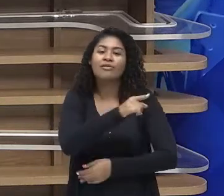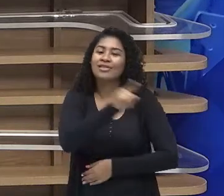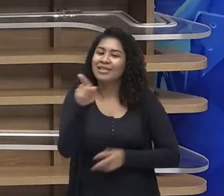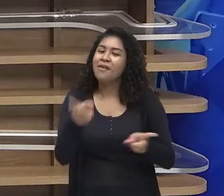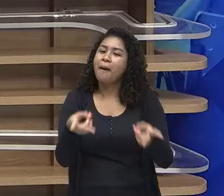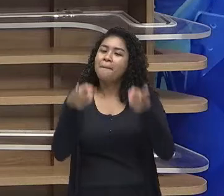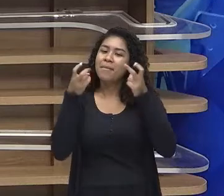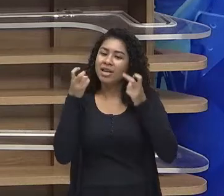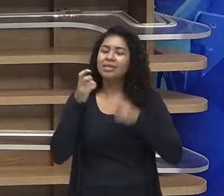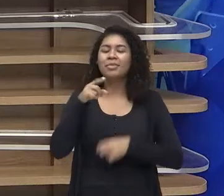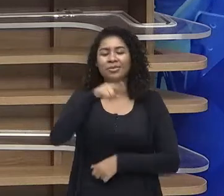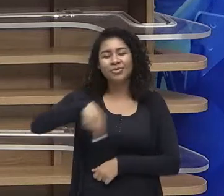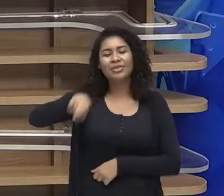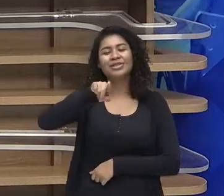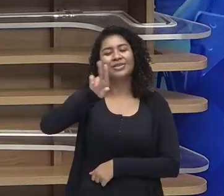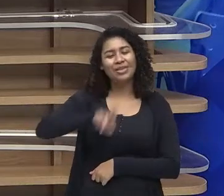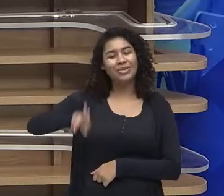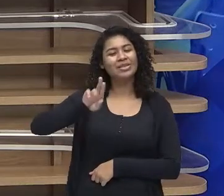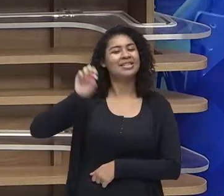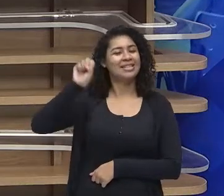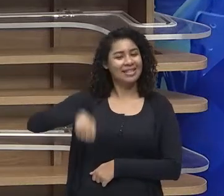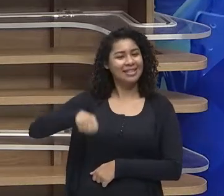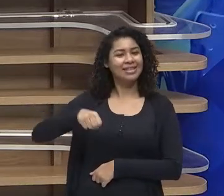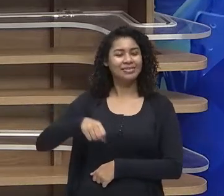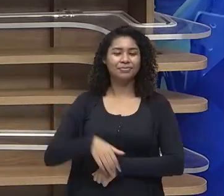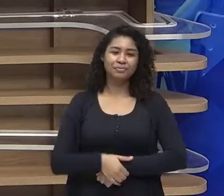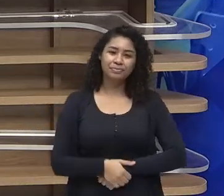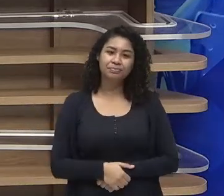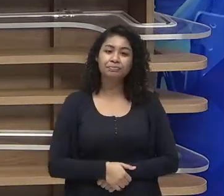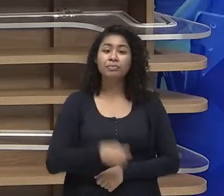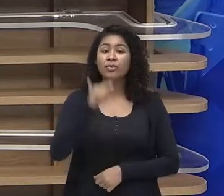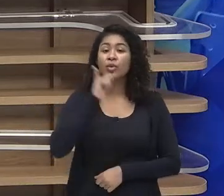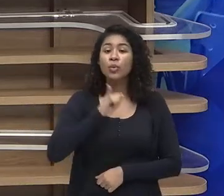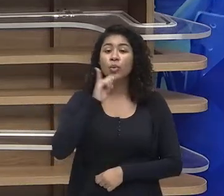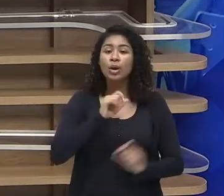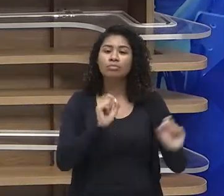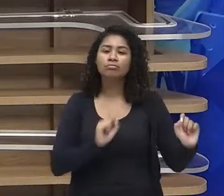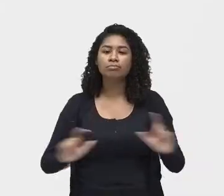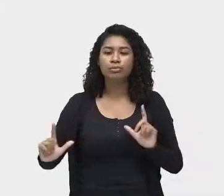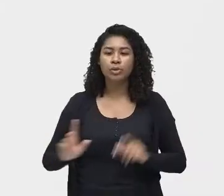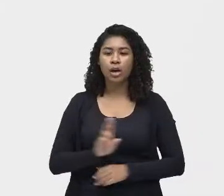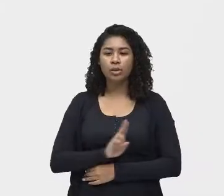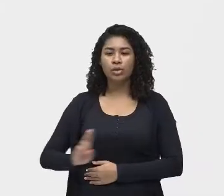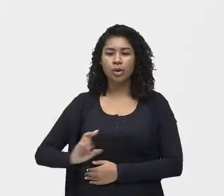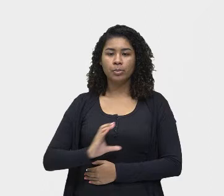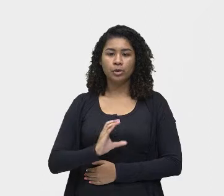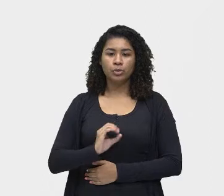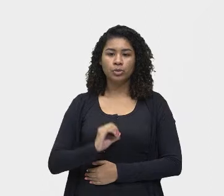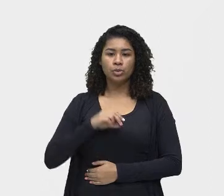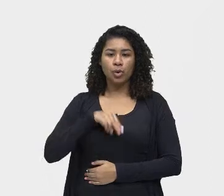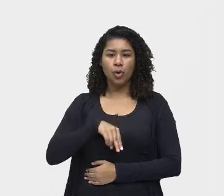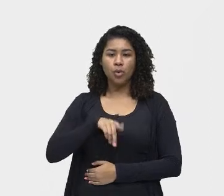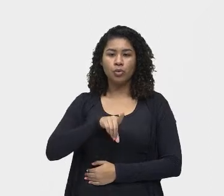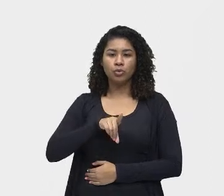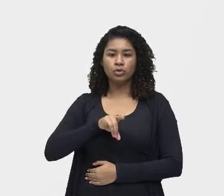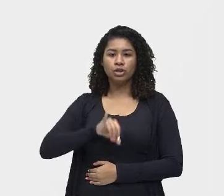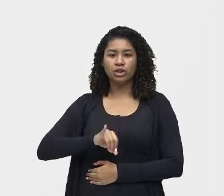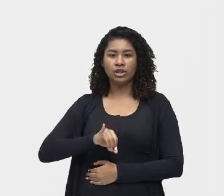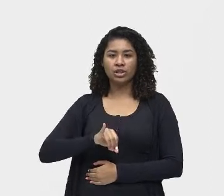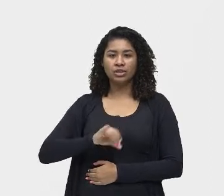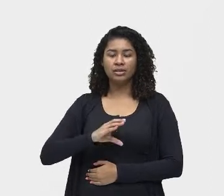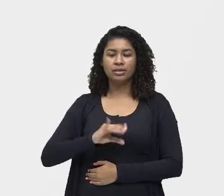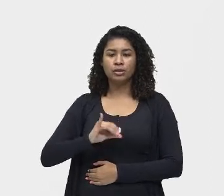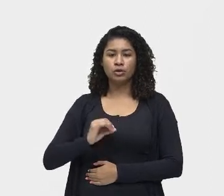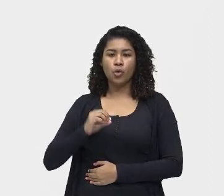perceberá que está no seu dia a dia. Por exemplo, vamos à primeira aí, que é a condicional. Olha o que temos. A condicional, por